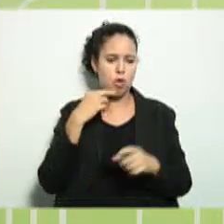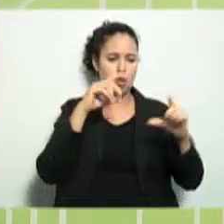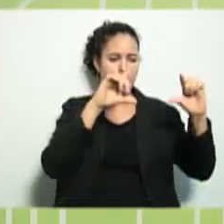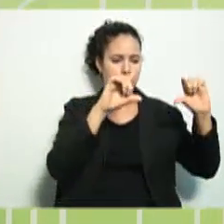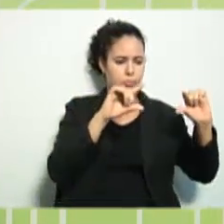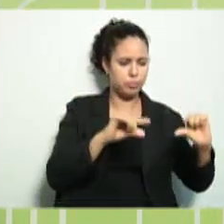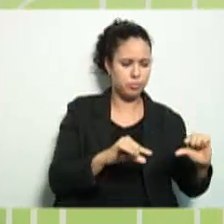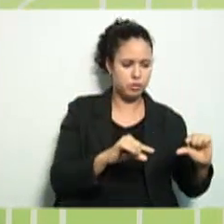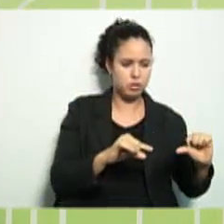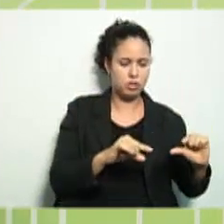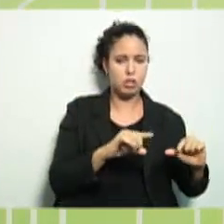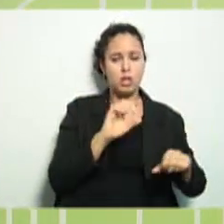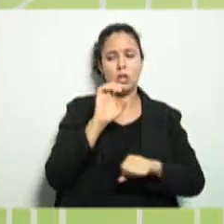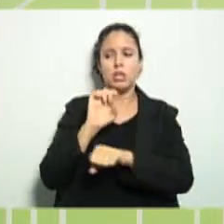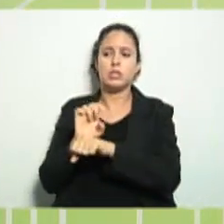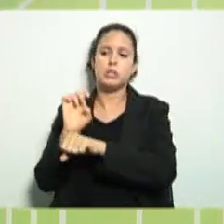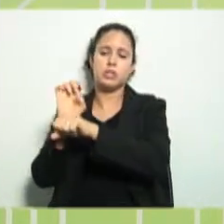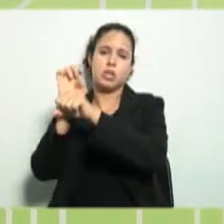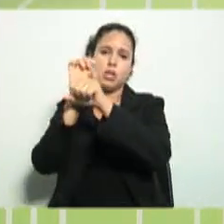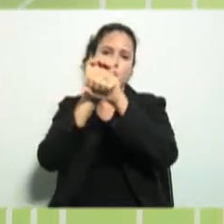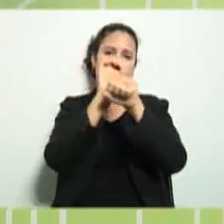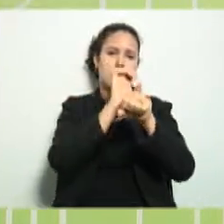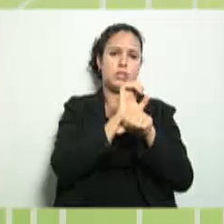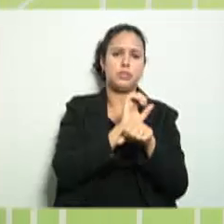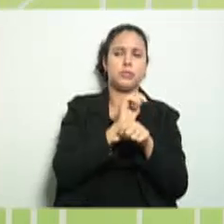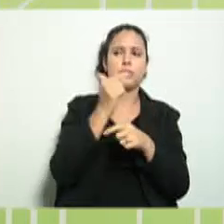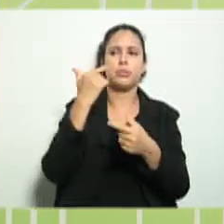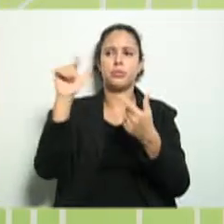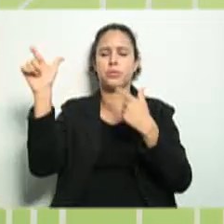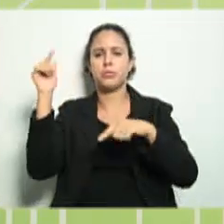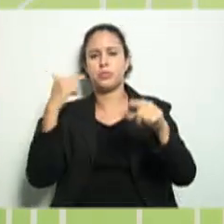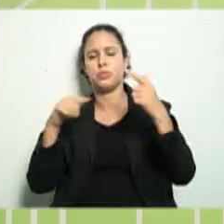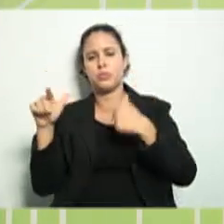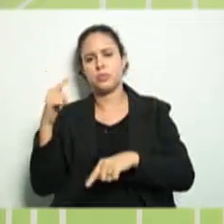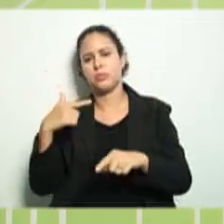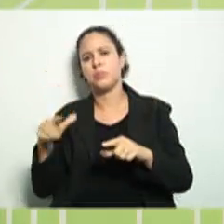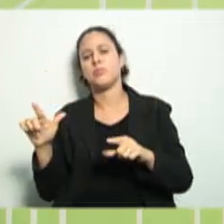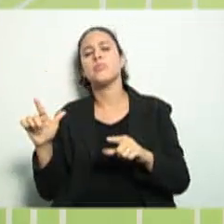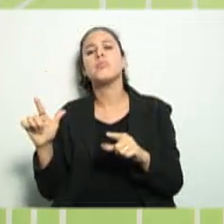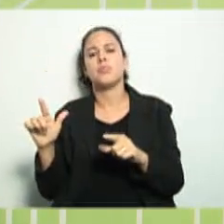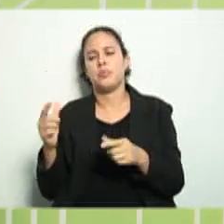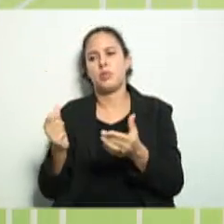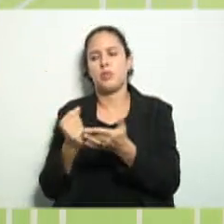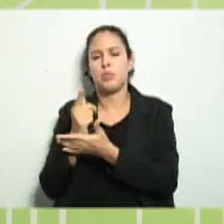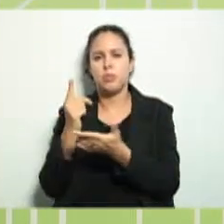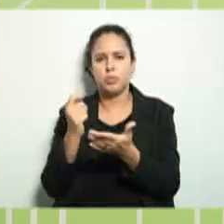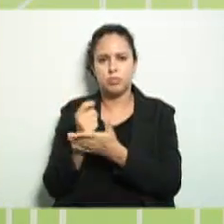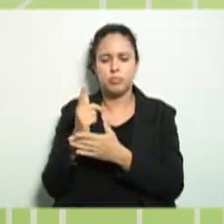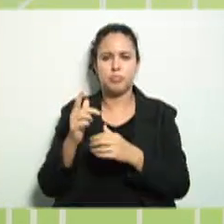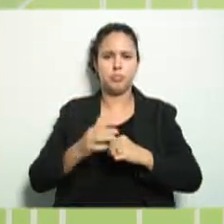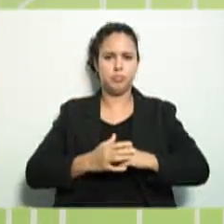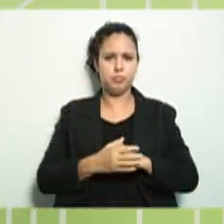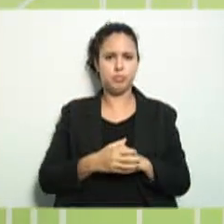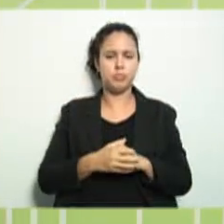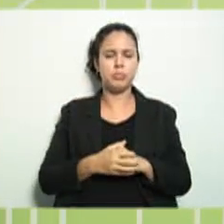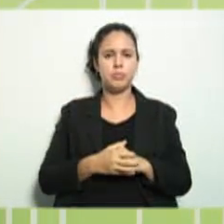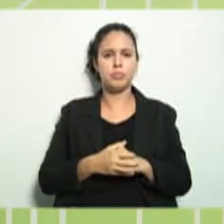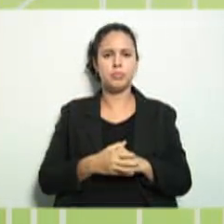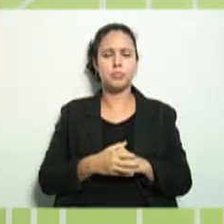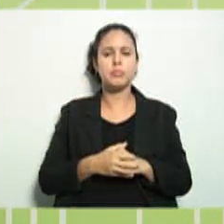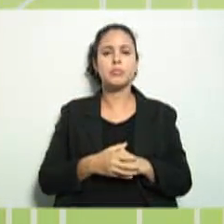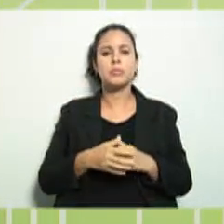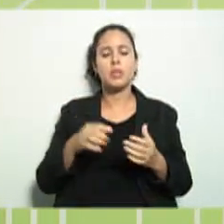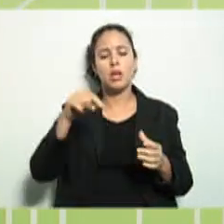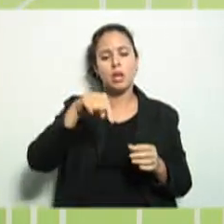que a quantidade de pessoas no nosso estado também diminuiu? A quantidade de pessoas comendo feijão, arroz diminuiu? Claro